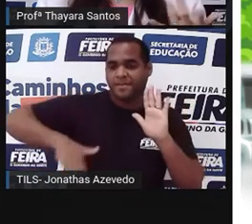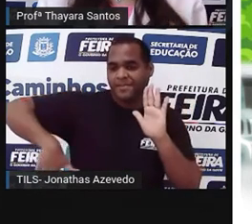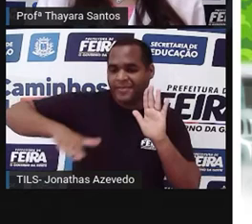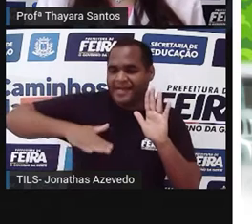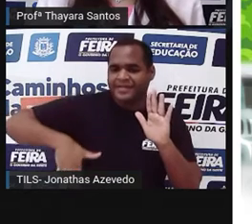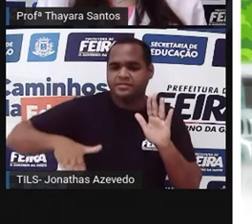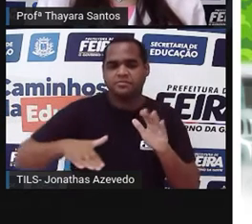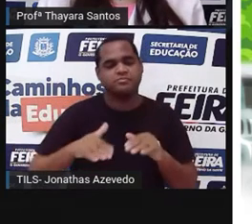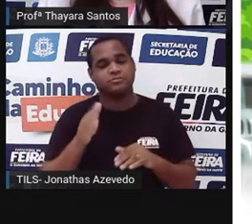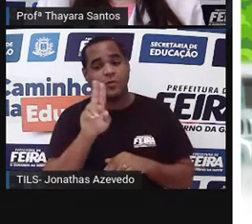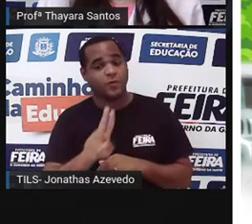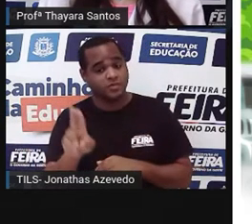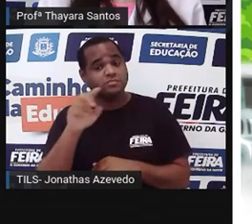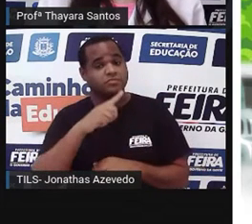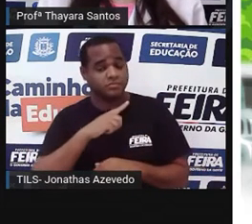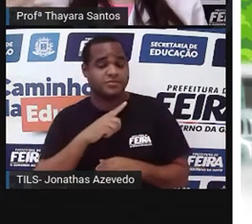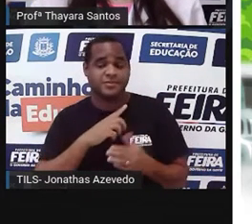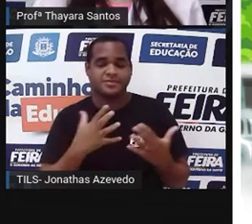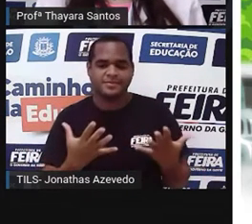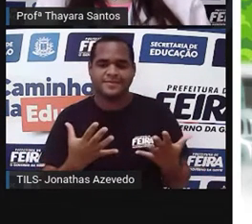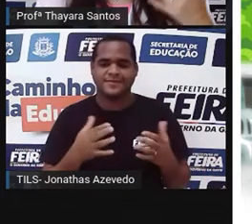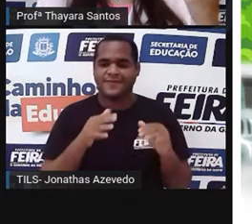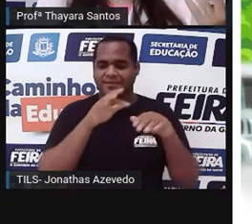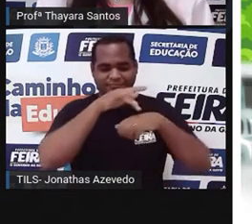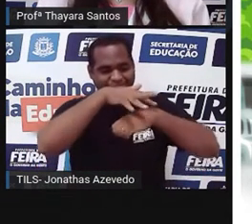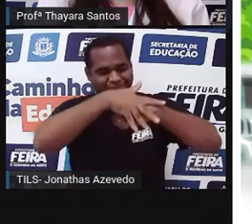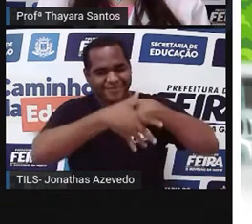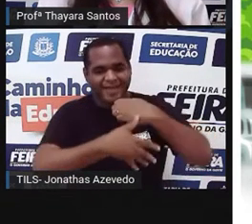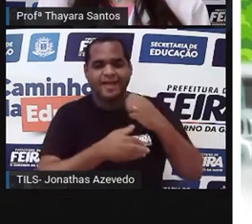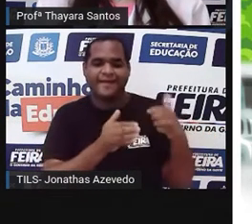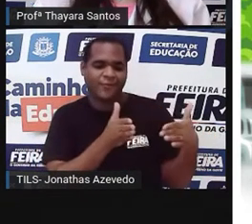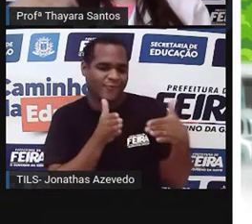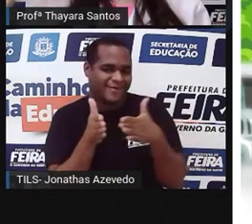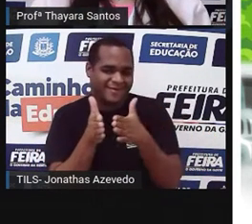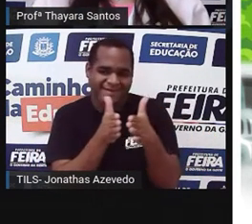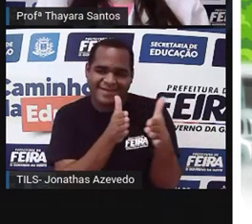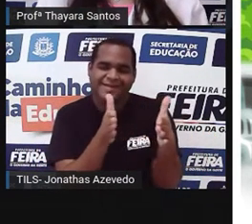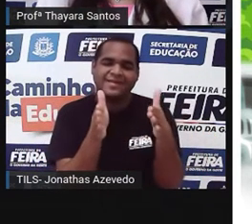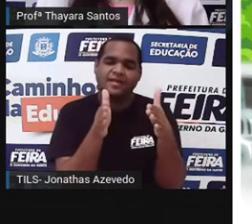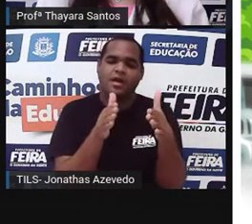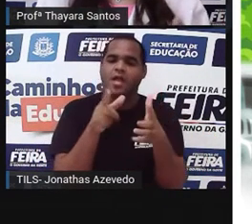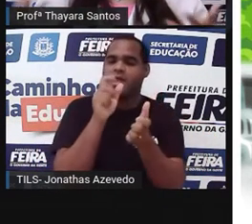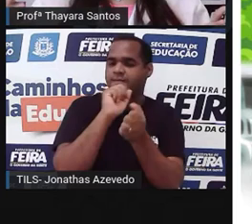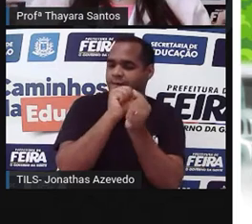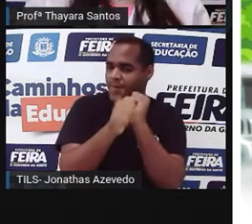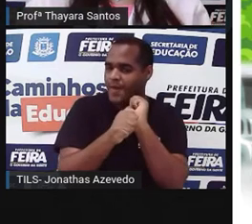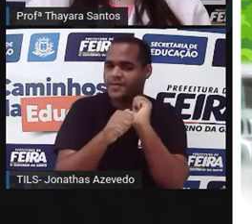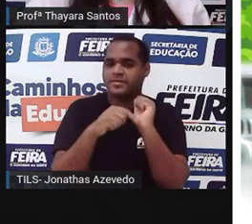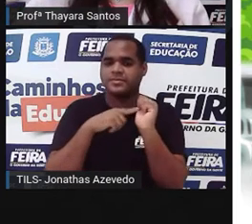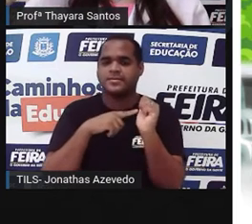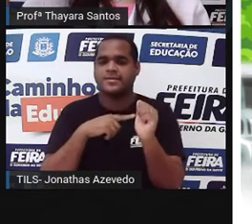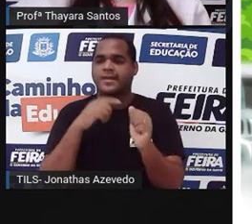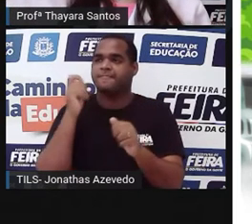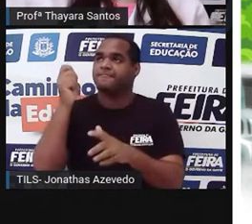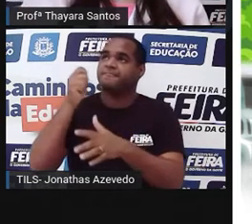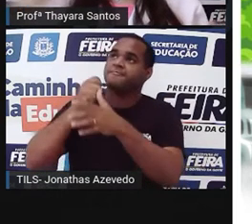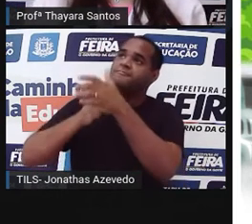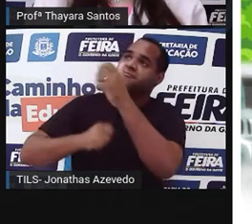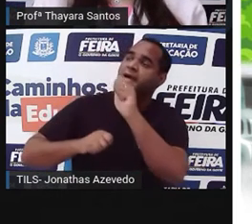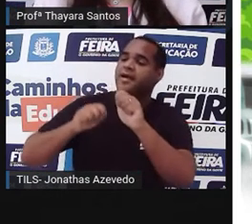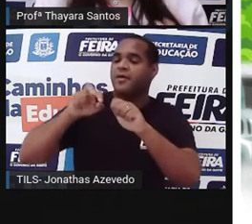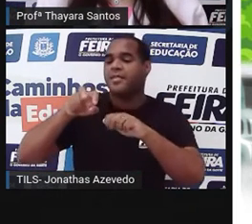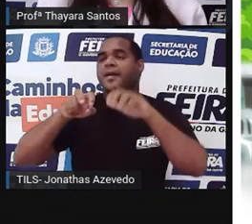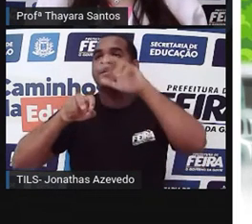está utilizando aquele recurso. A gente vai numa cachoeira, no rio, fazer um esporte radical, descer de